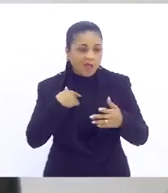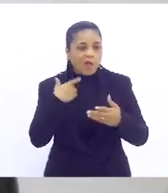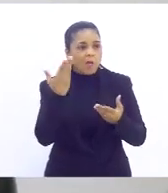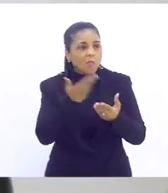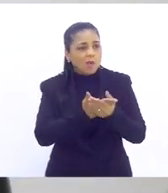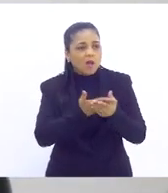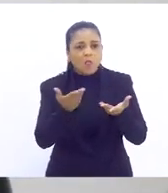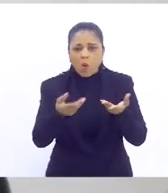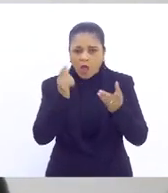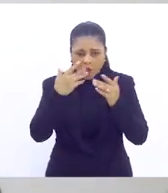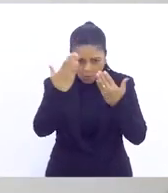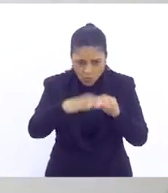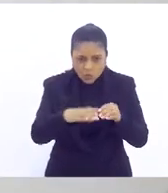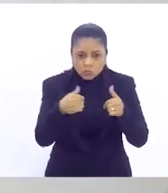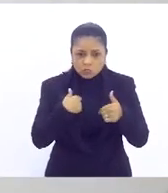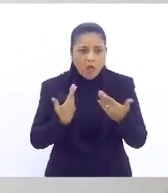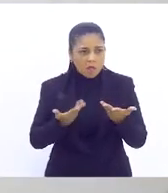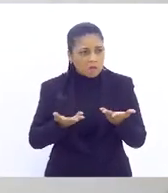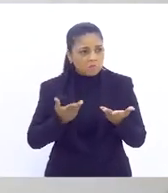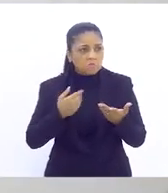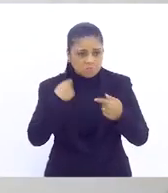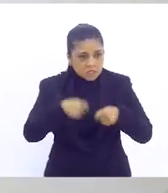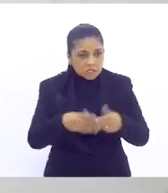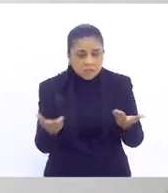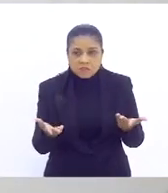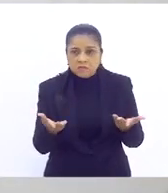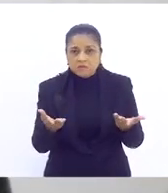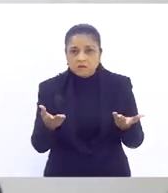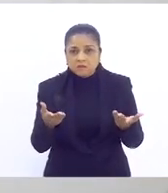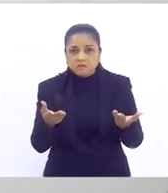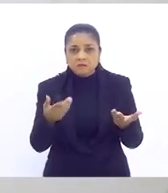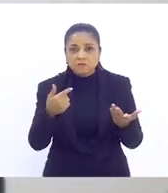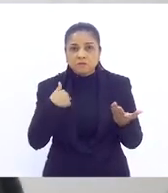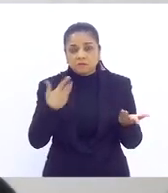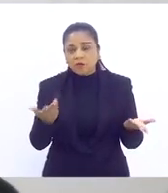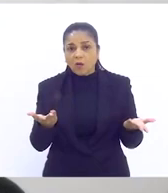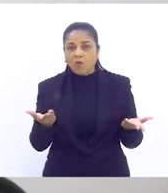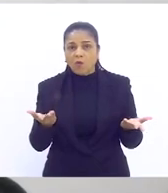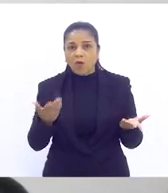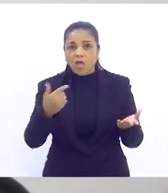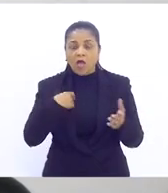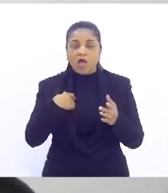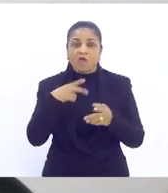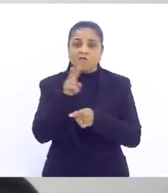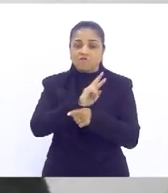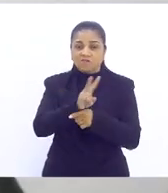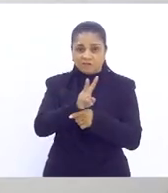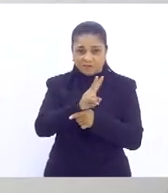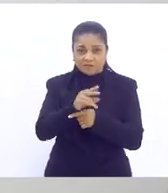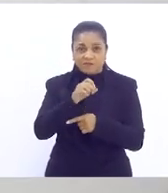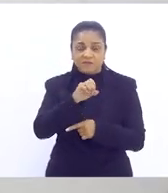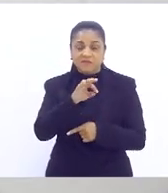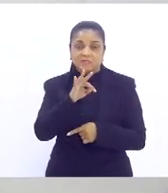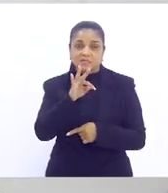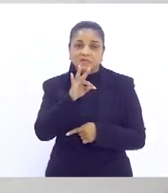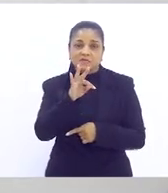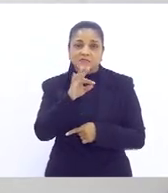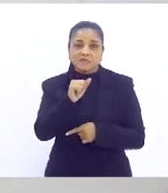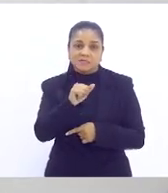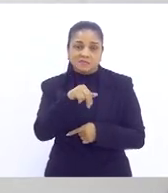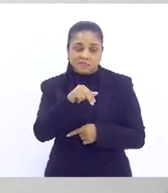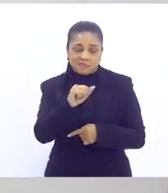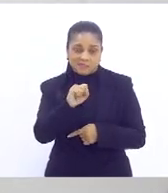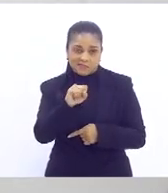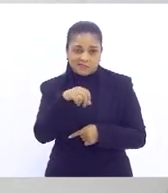assim mas eles não fizeram fizeram não precisava não precisa né no caso no caso da Vigilância Sanitária precisava para analisar os projetos